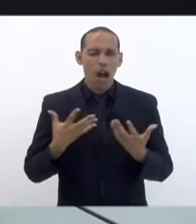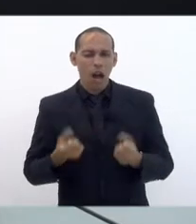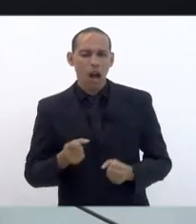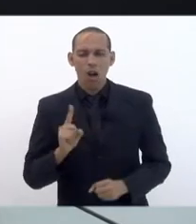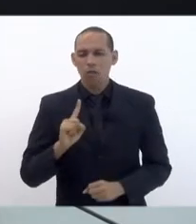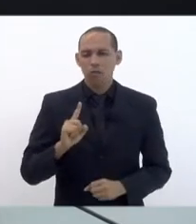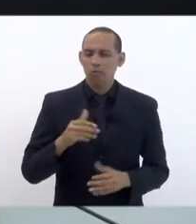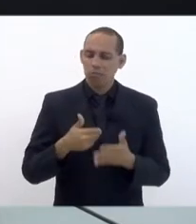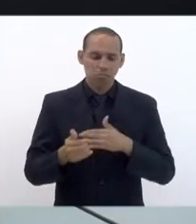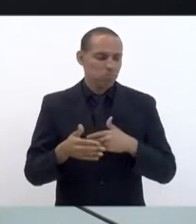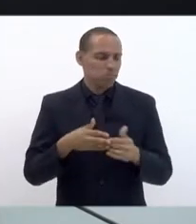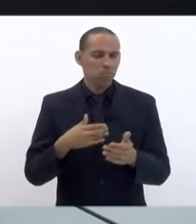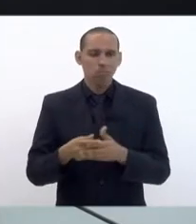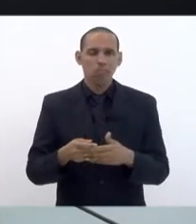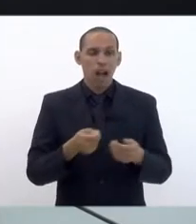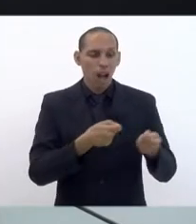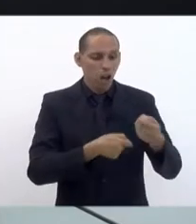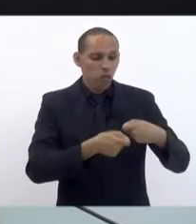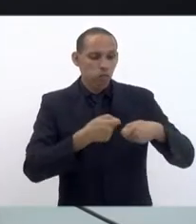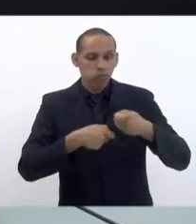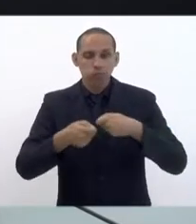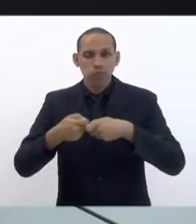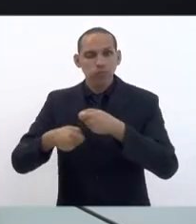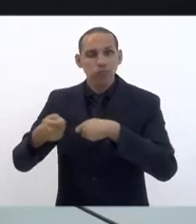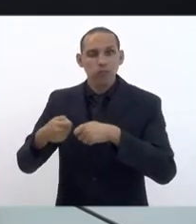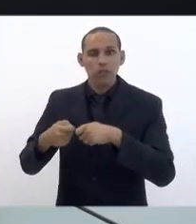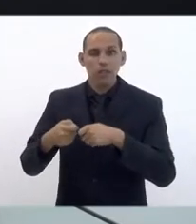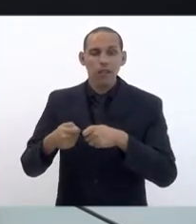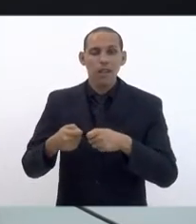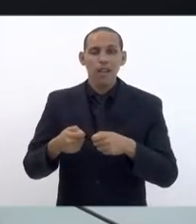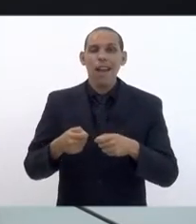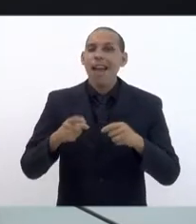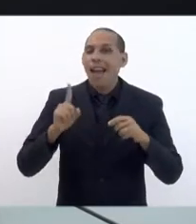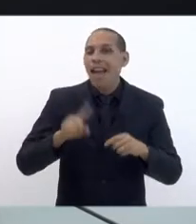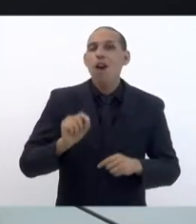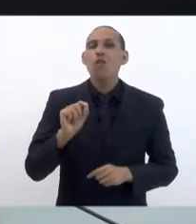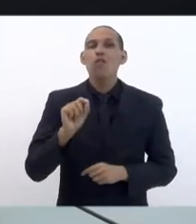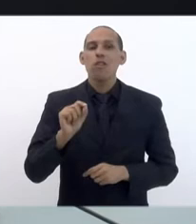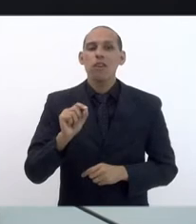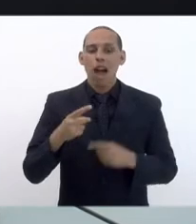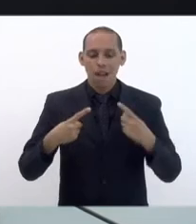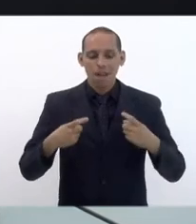em termos econômicos, uma terceira guerra mundial.